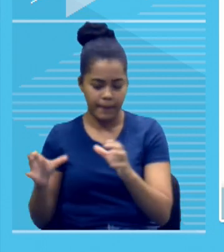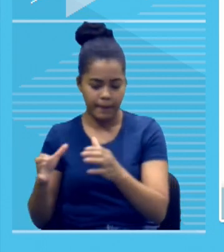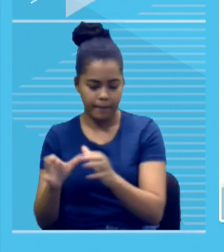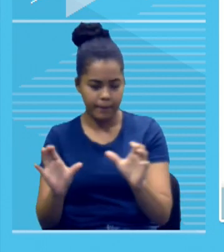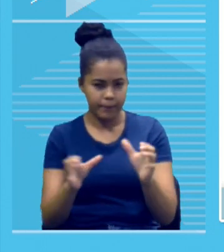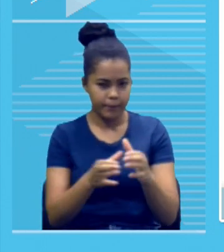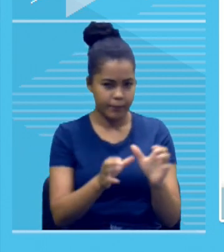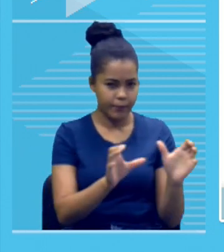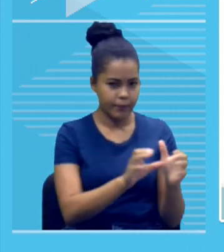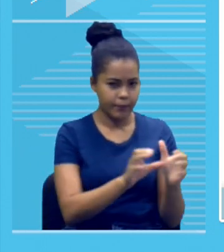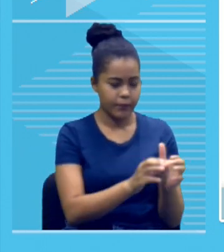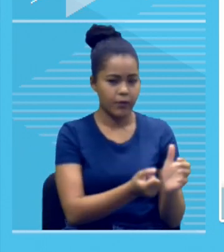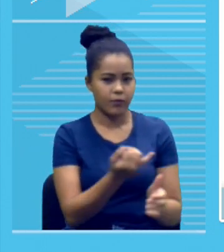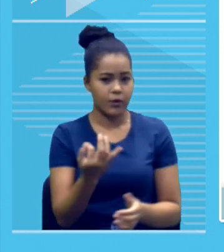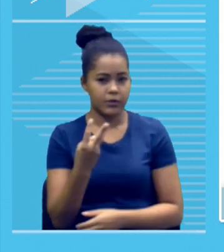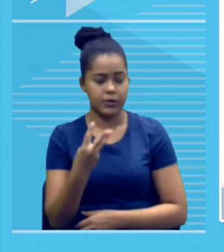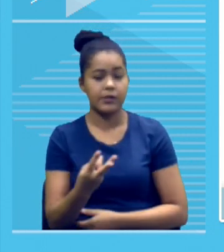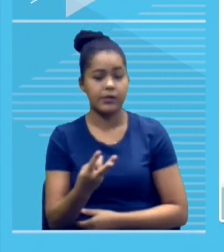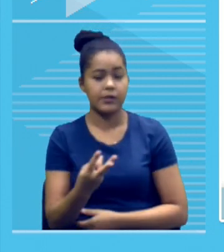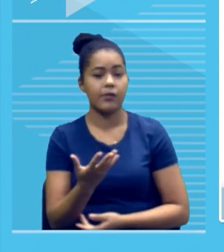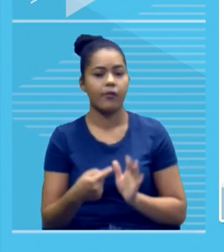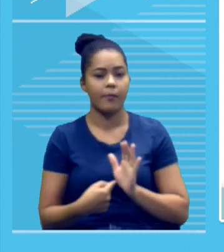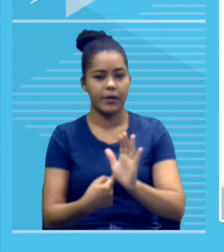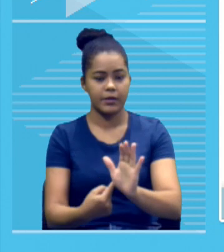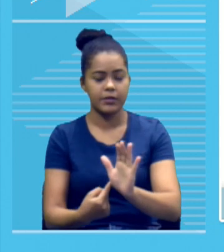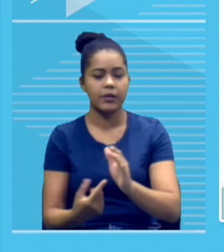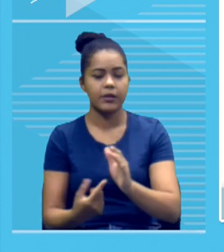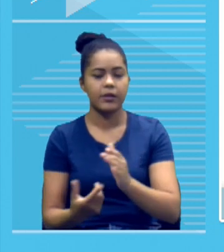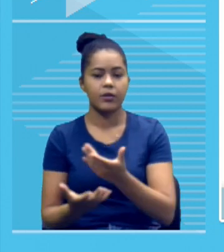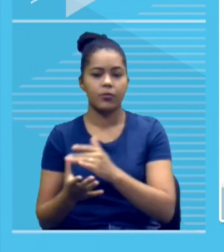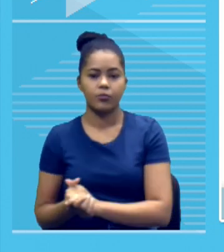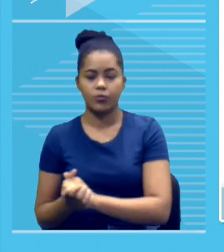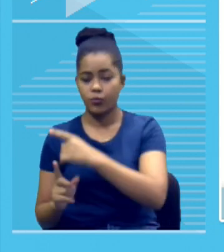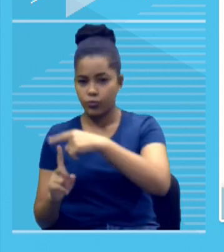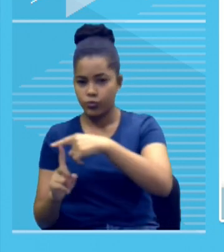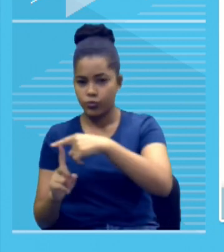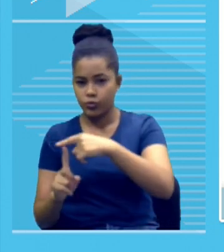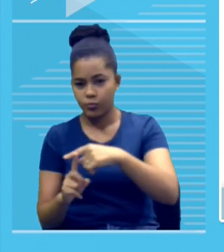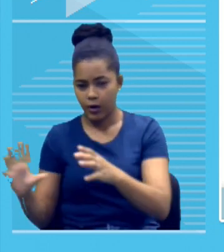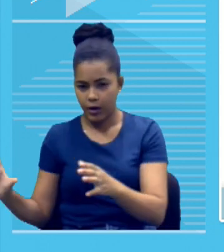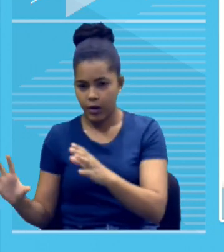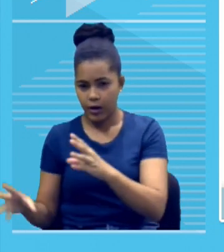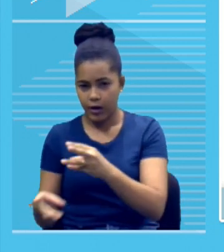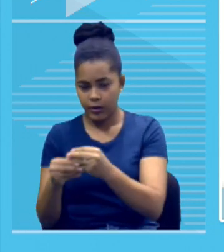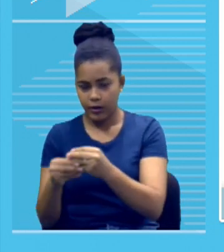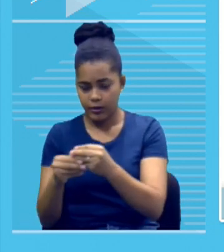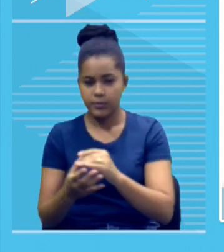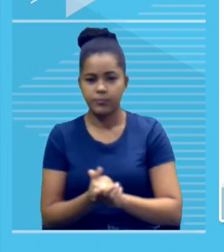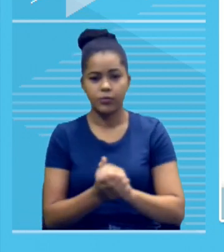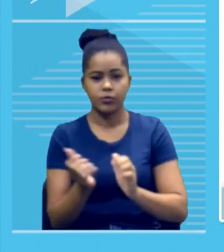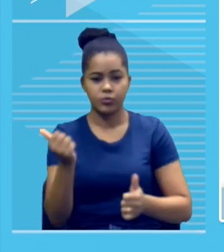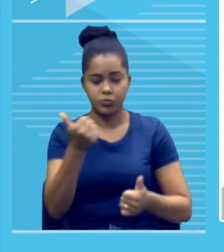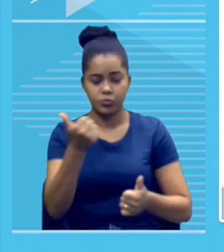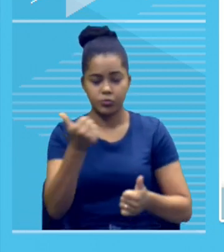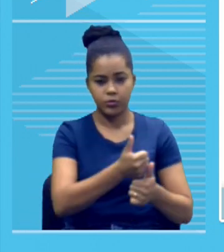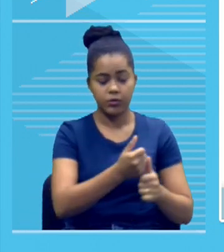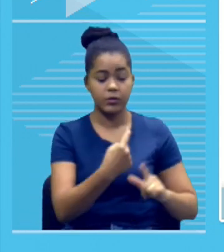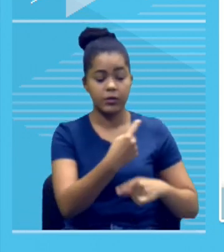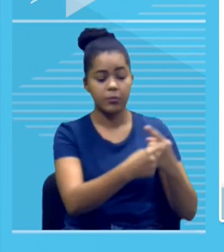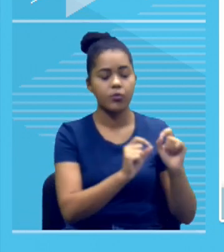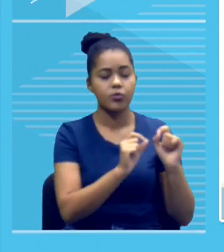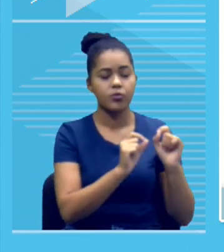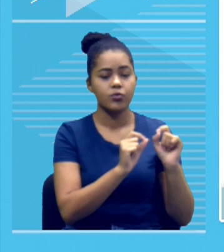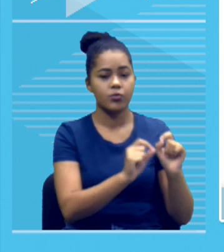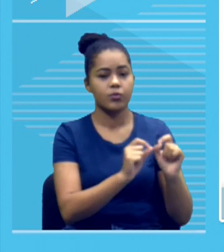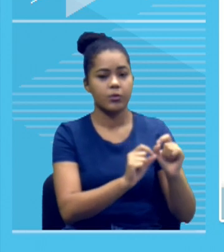tá? Reação de adição, já vimos, substituição e vamos mostrar de eliminação. Aí depois nós vamos pontuar